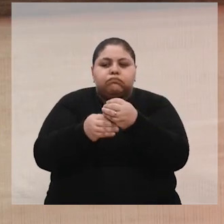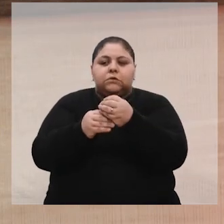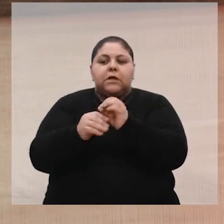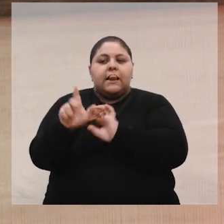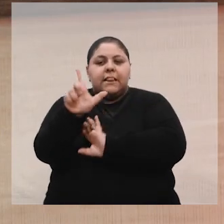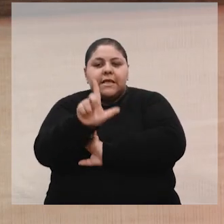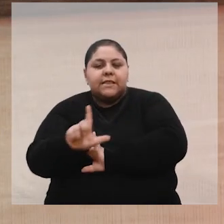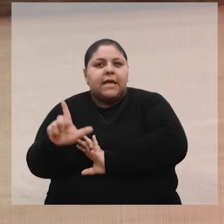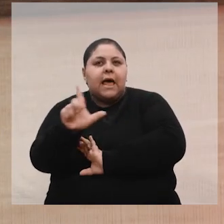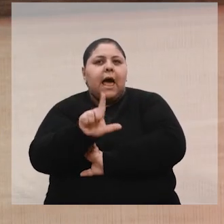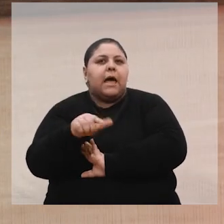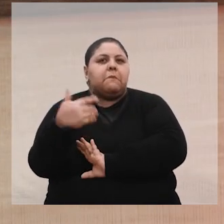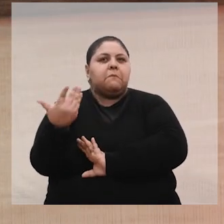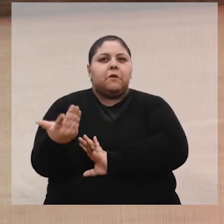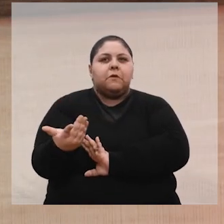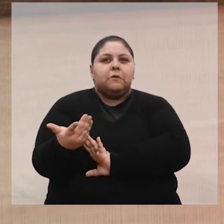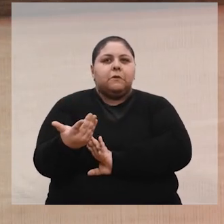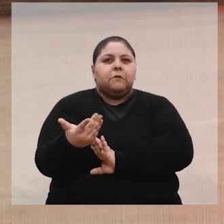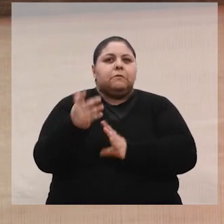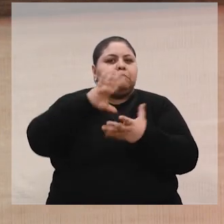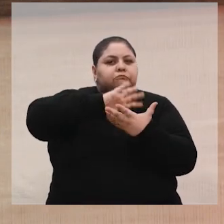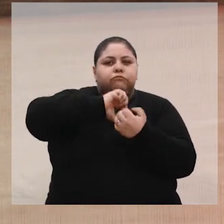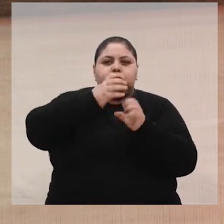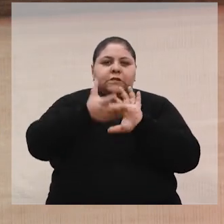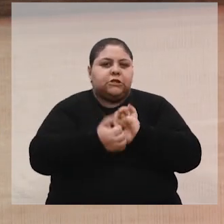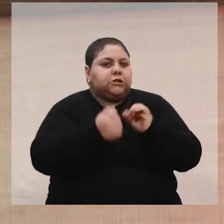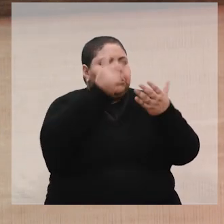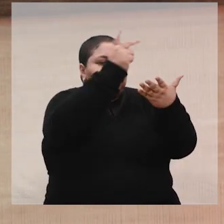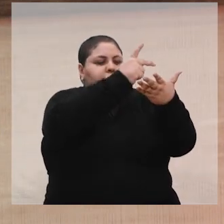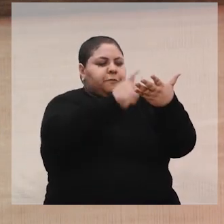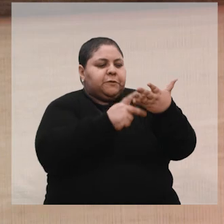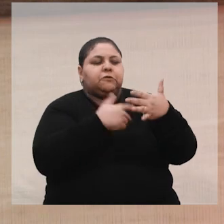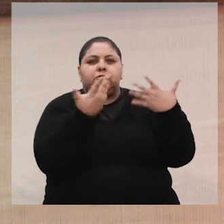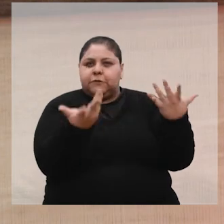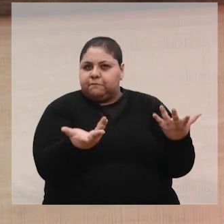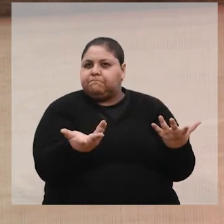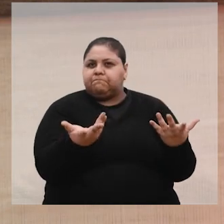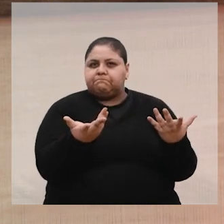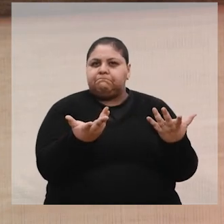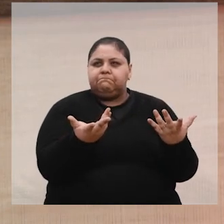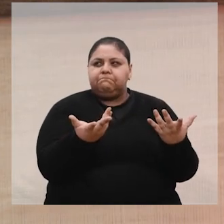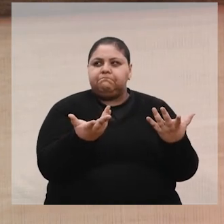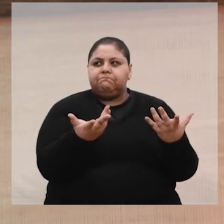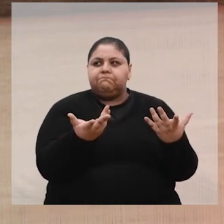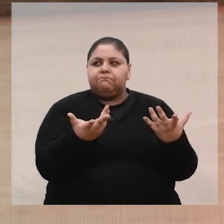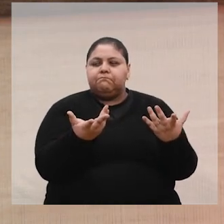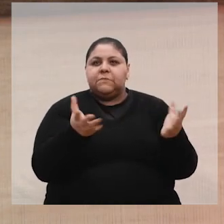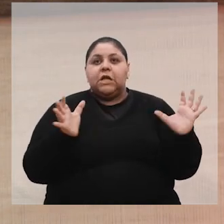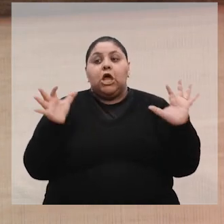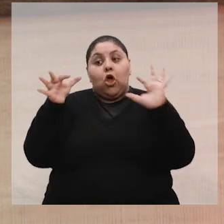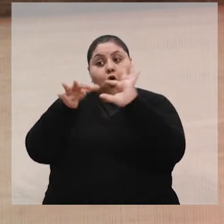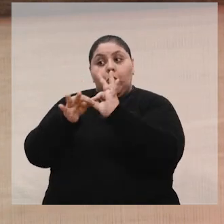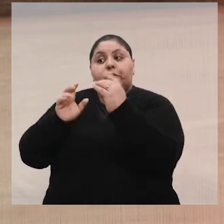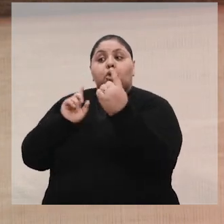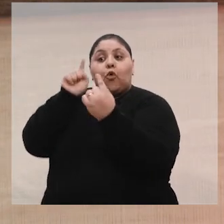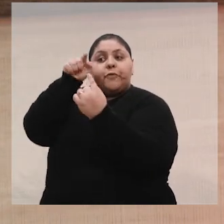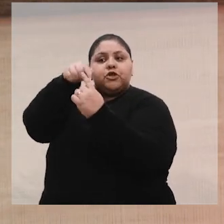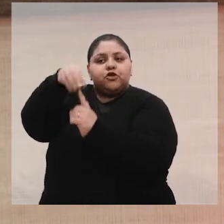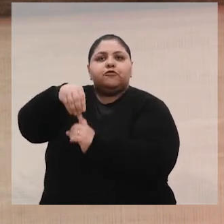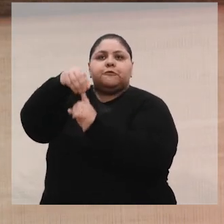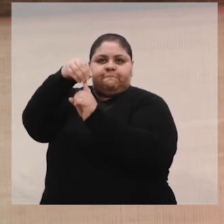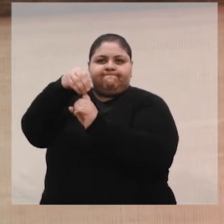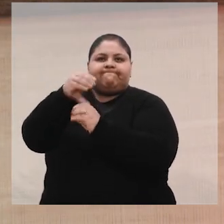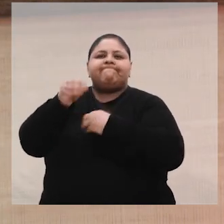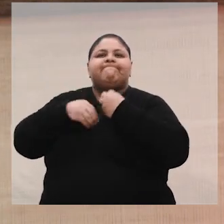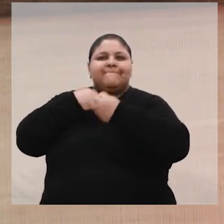literário, artístico, de pintura, enfim, que, digamos assim, casa com o teu objetivo principal, né? Que o sujeito se sentir